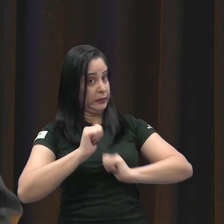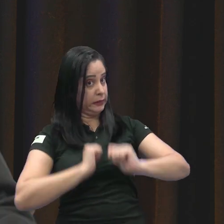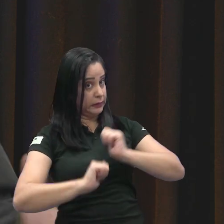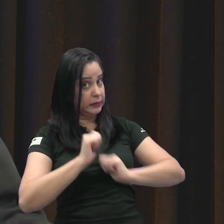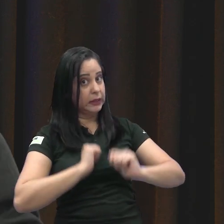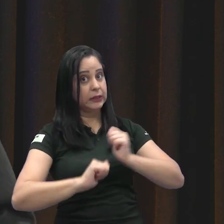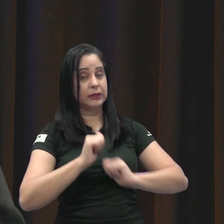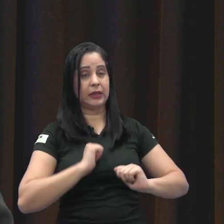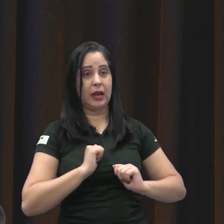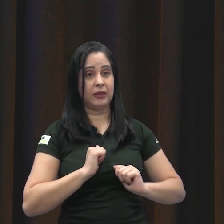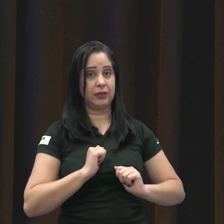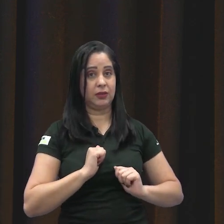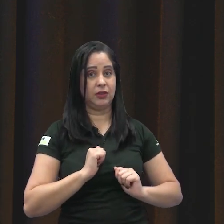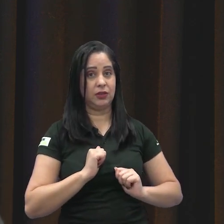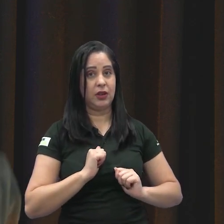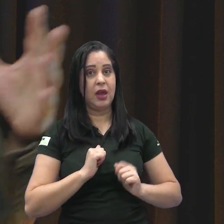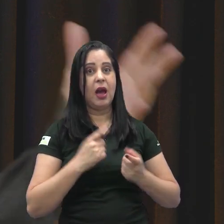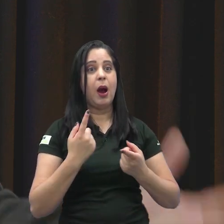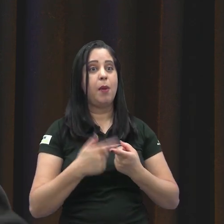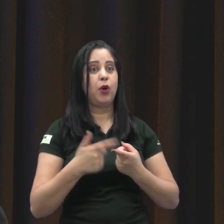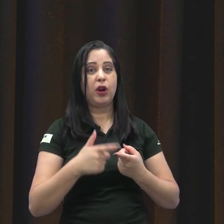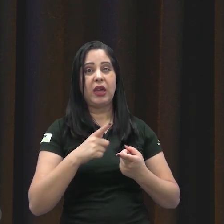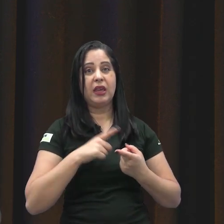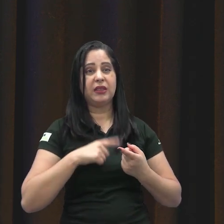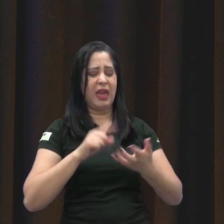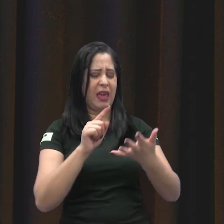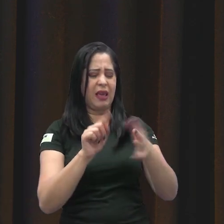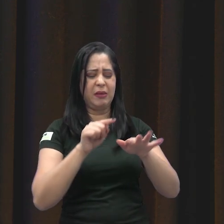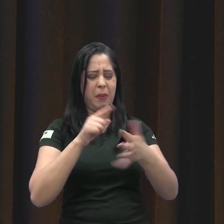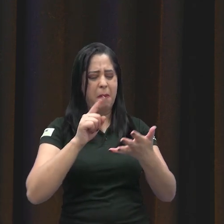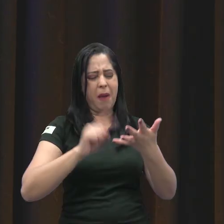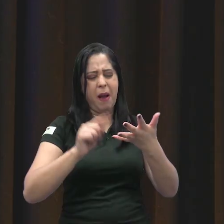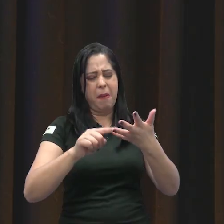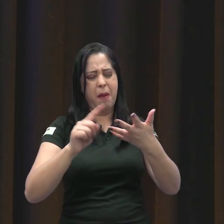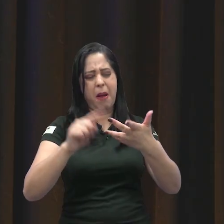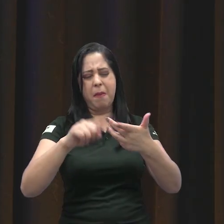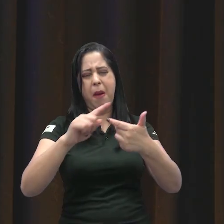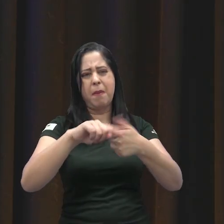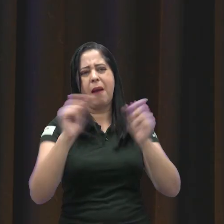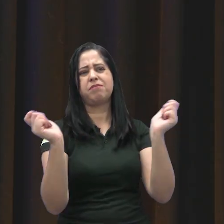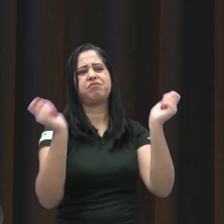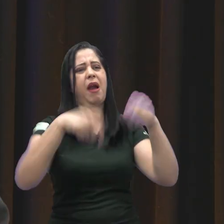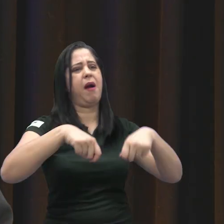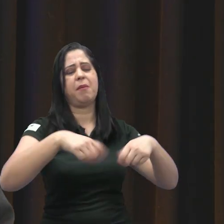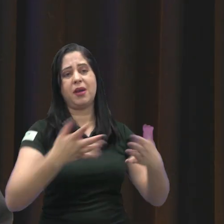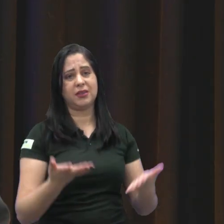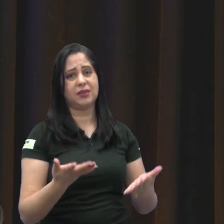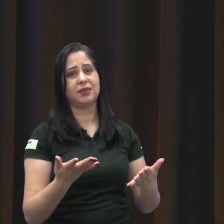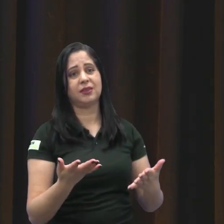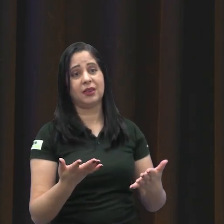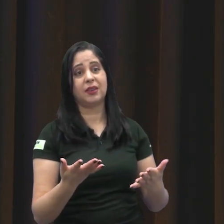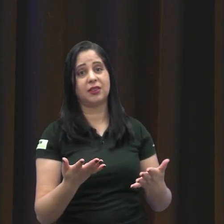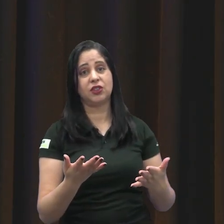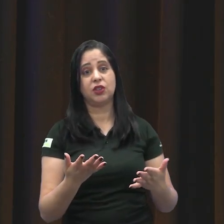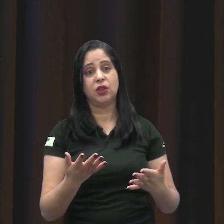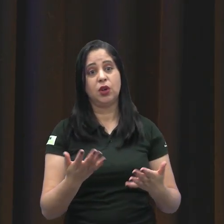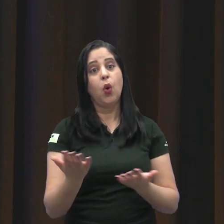são muitas possibilidades, uma gama enorme de possibilidades para eles se aventurar, para eles